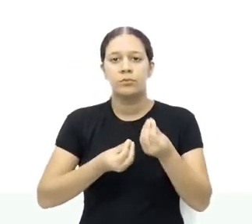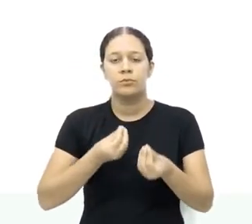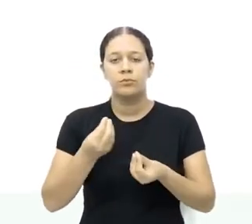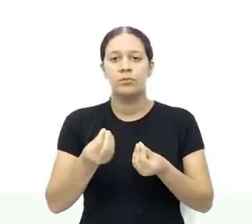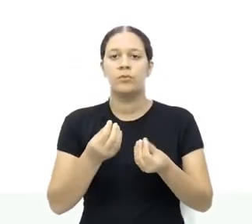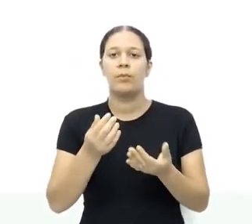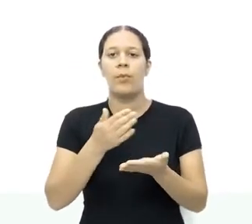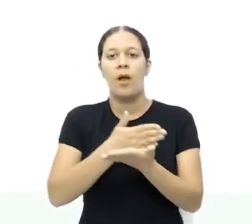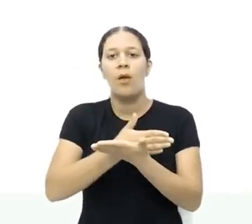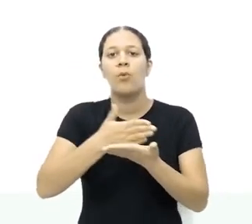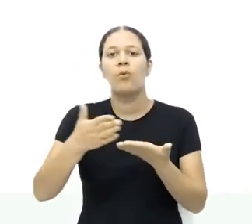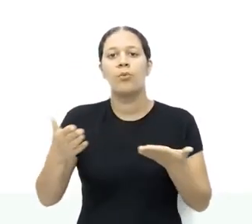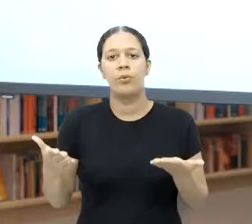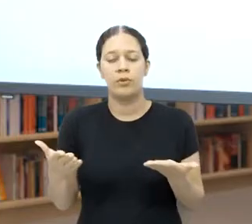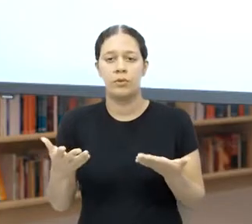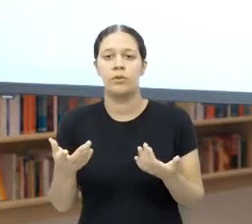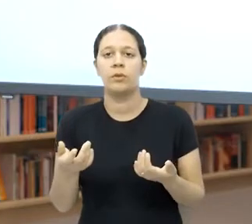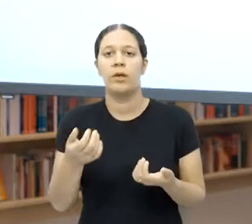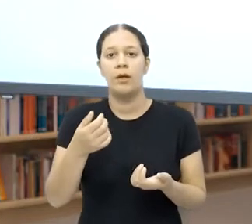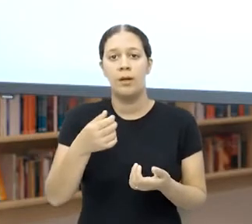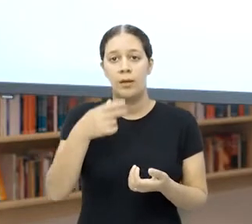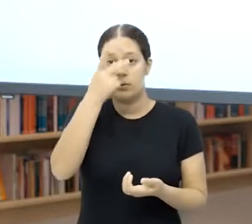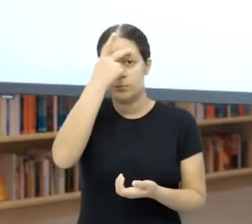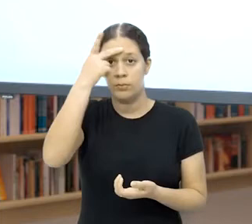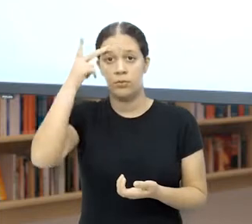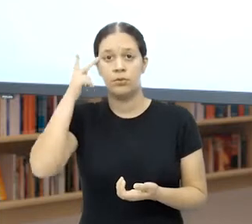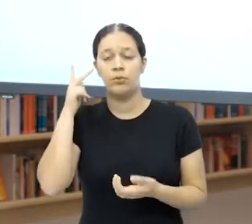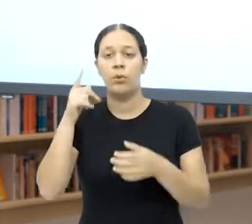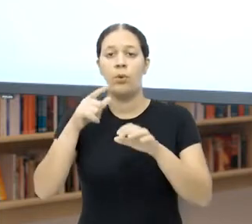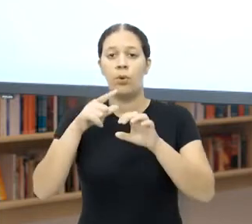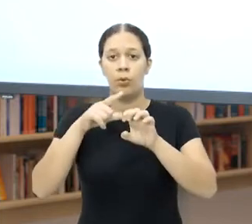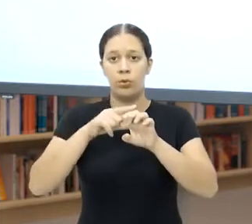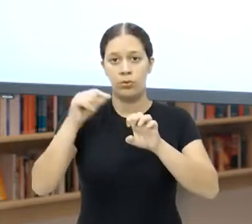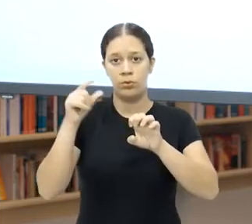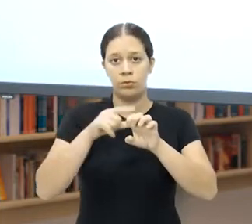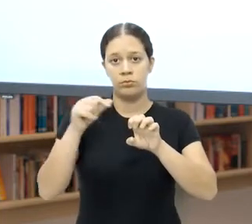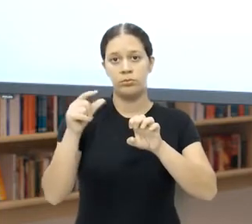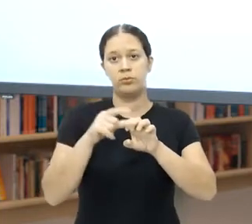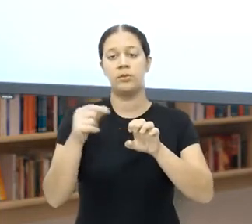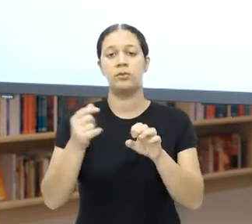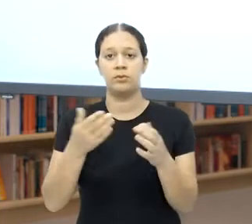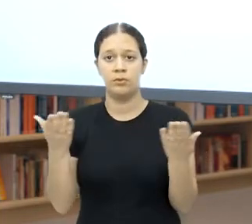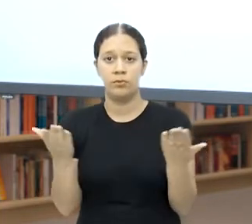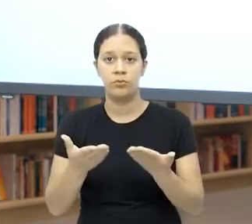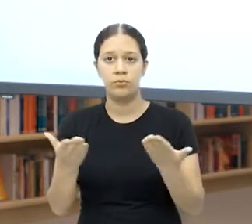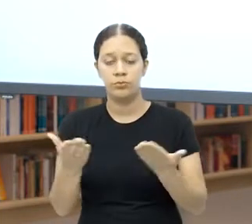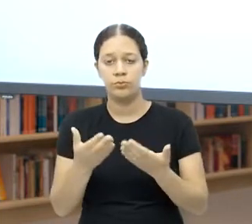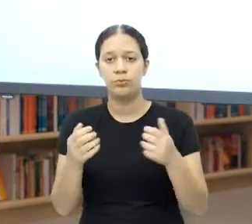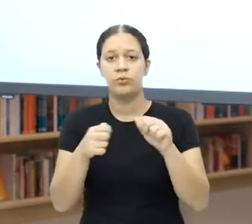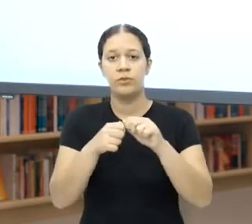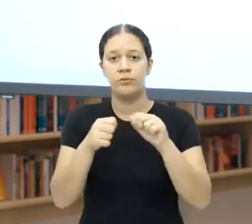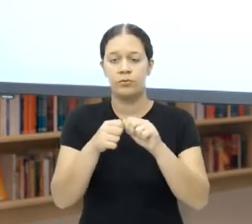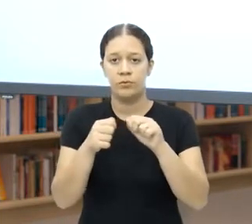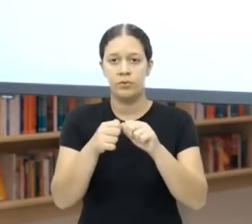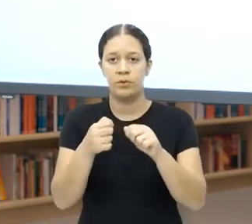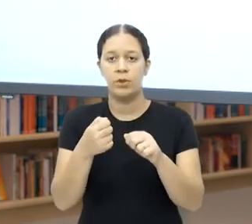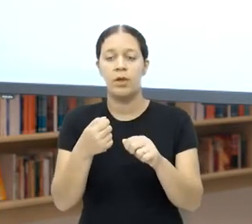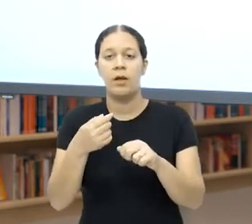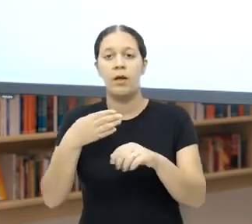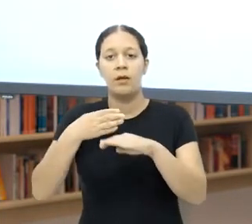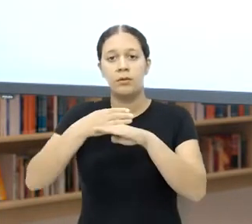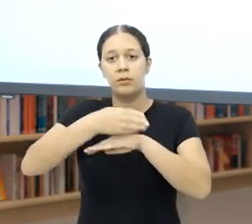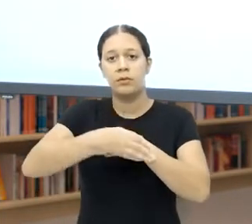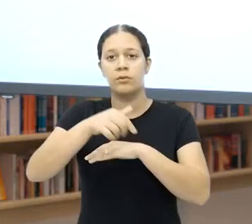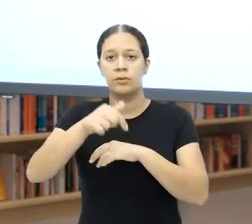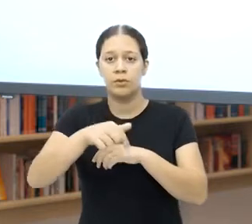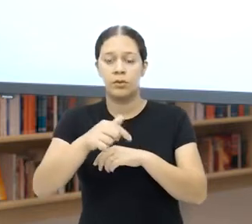a partir dessa parte dos empresários, vamos colocar assim, os empresários modernos, que querem introduzir aqui no Brasil,